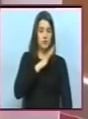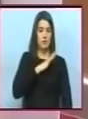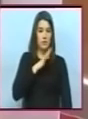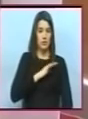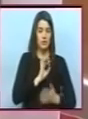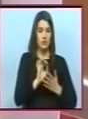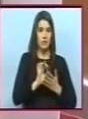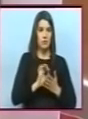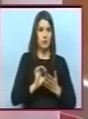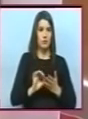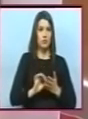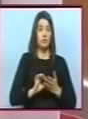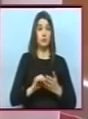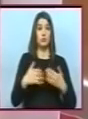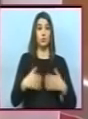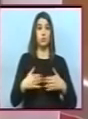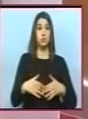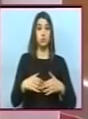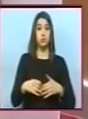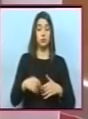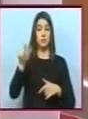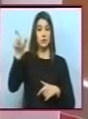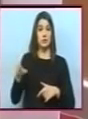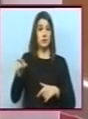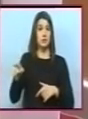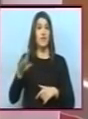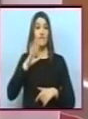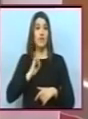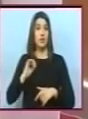que já tinha sido vítima dessa filha,